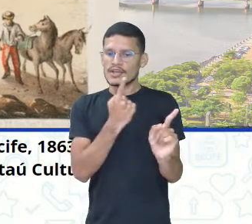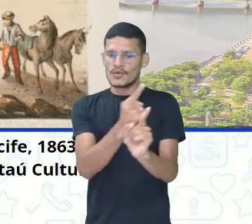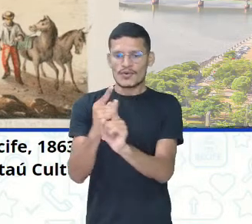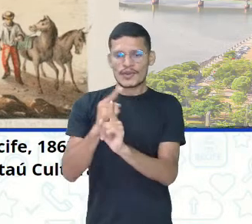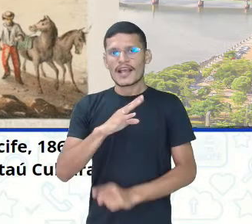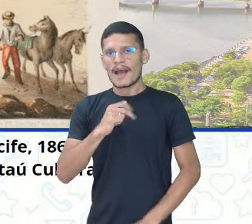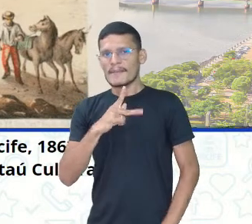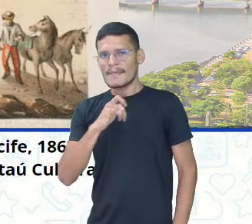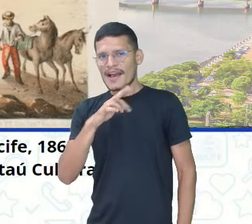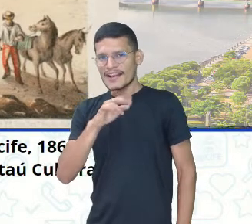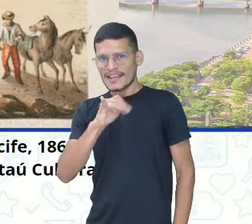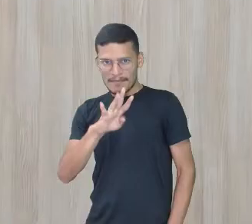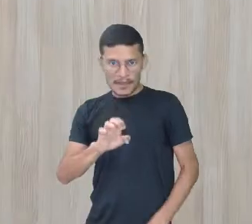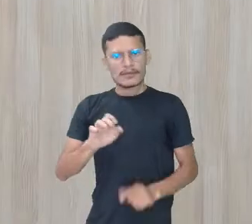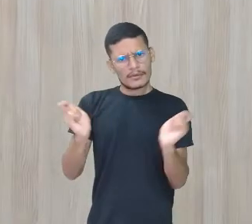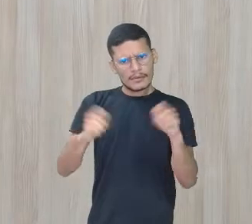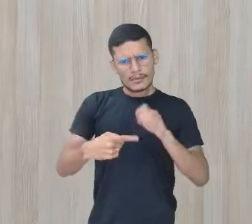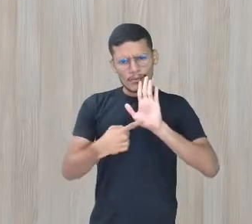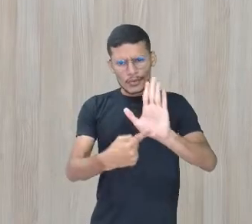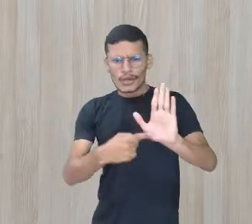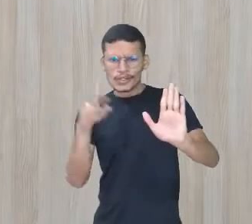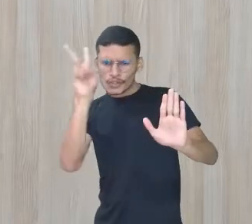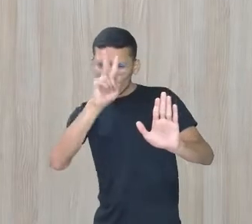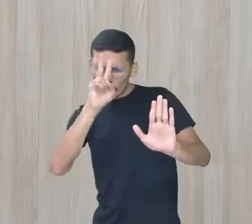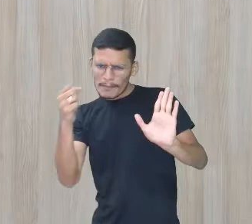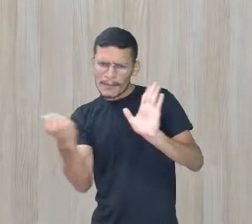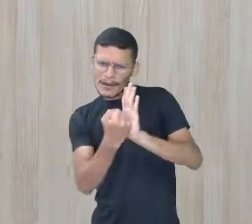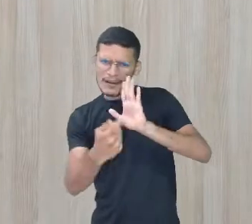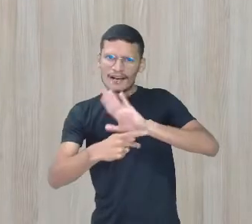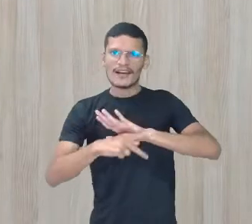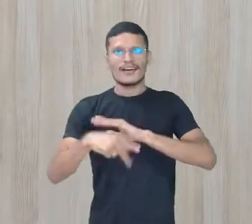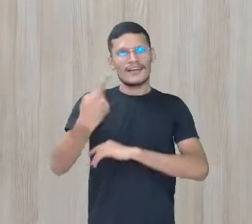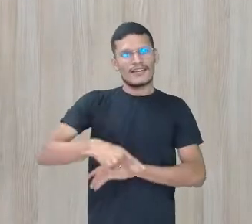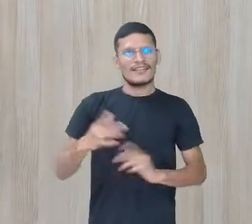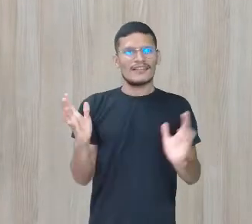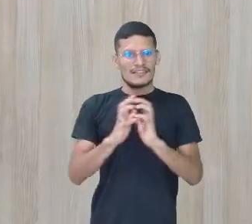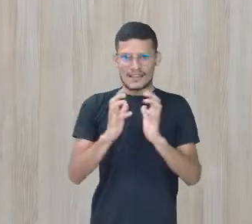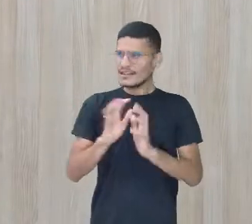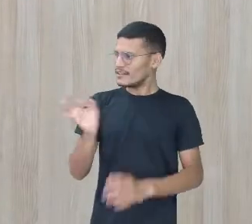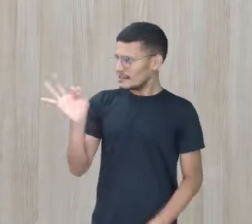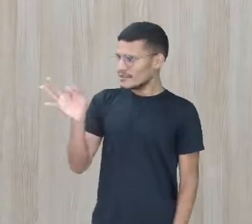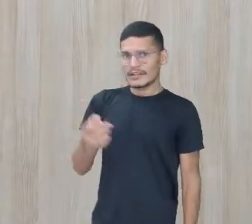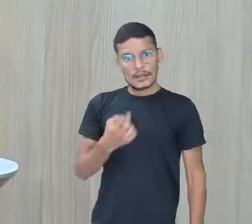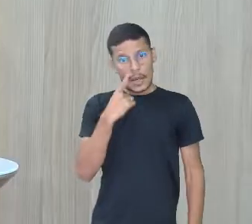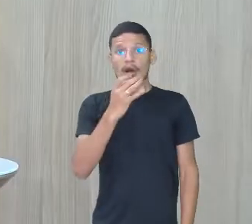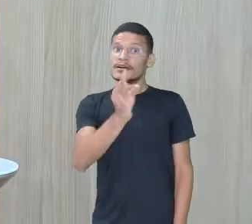Capibaribe, né, mostrando o quanto a sua história ela é marcante na nossa cidade. Não é isso aí, professor Luciano?